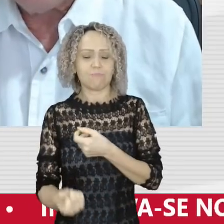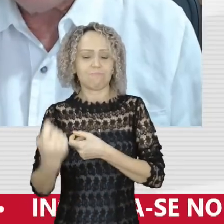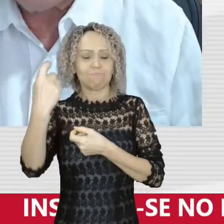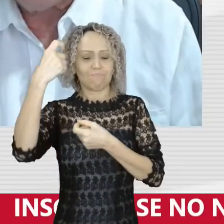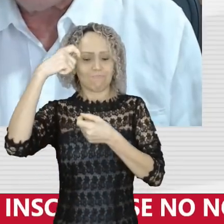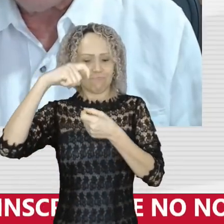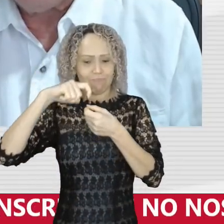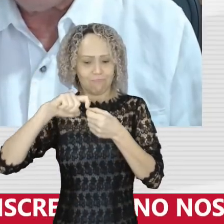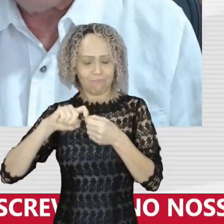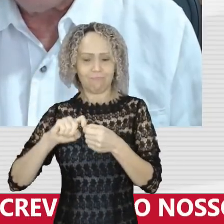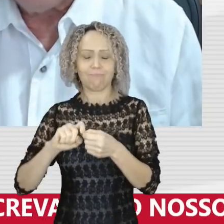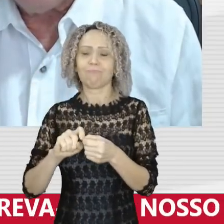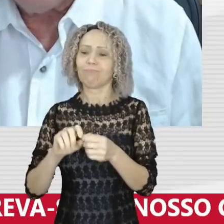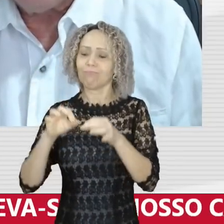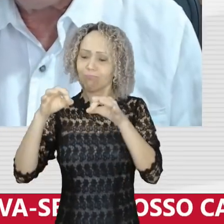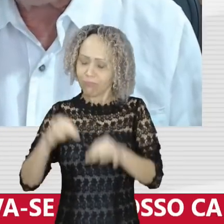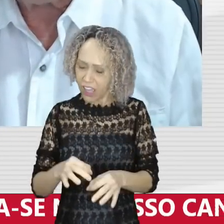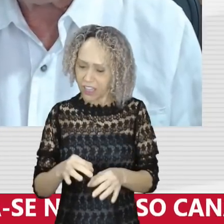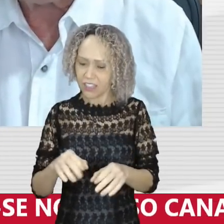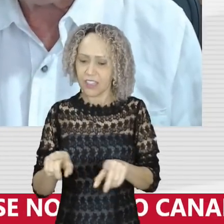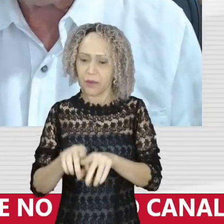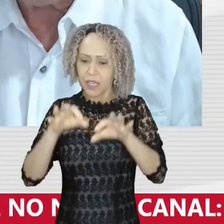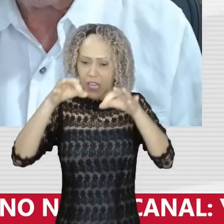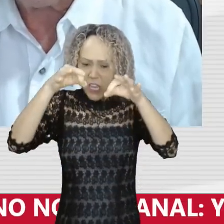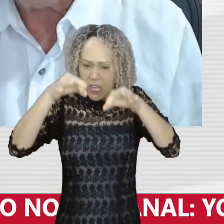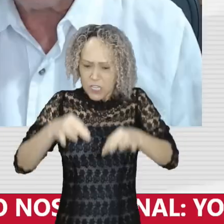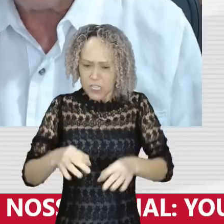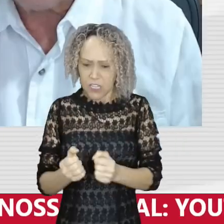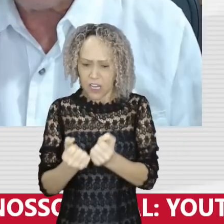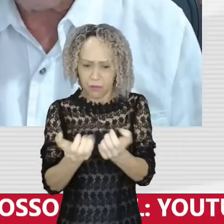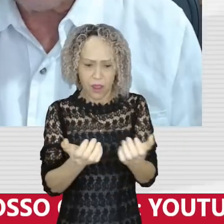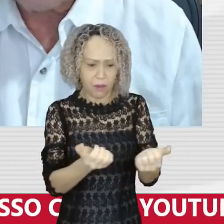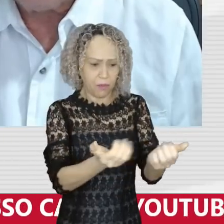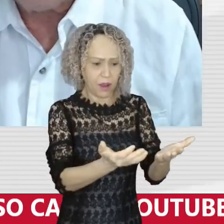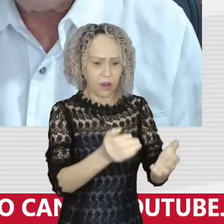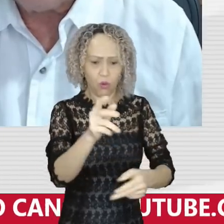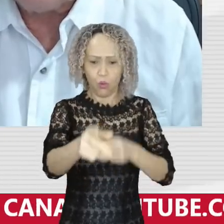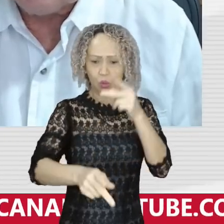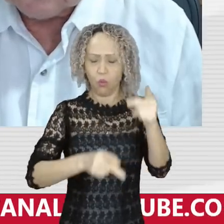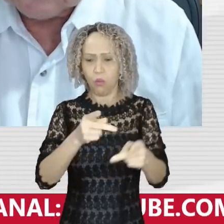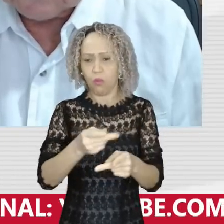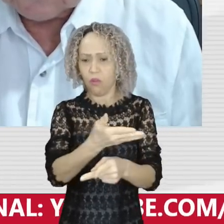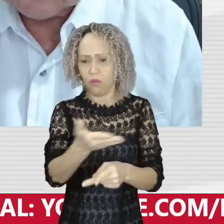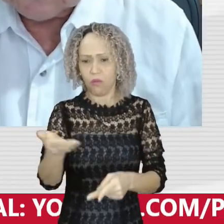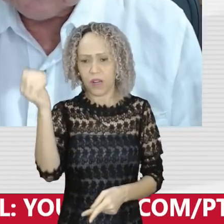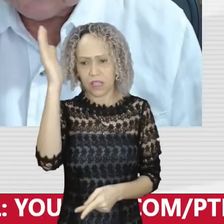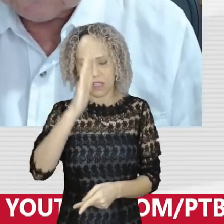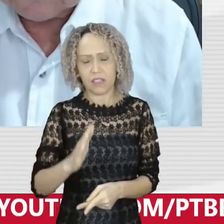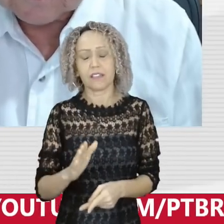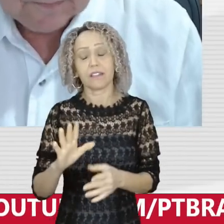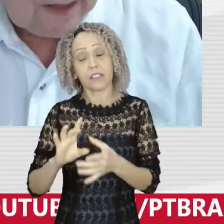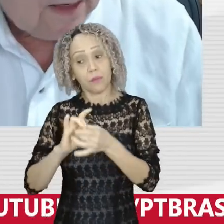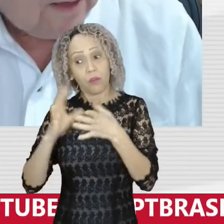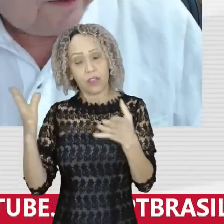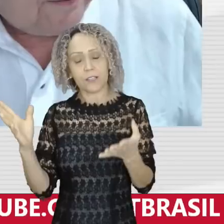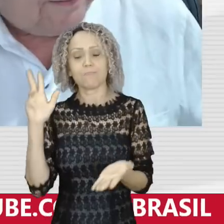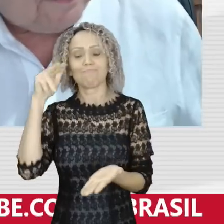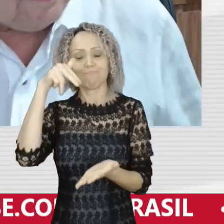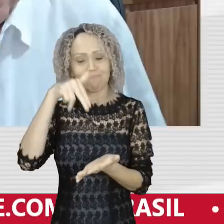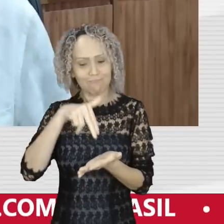brasileiro. E aí sim será realmente a vitória, aí sim a democracia será restabelecida.